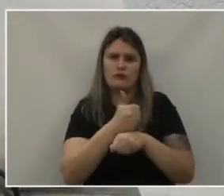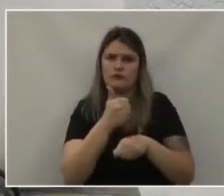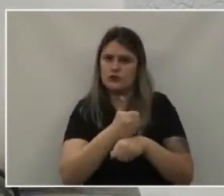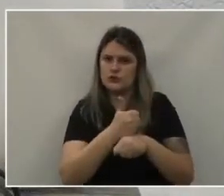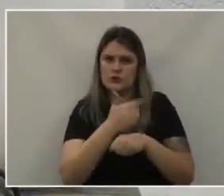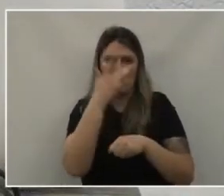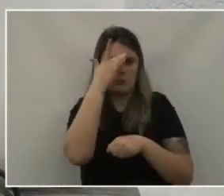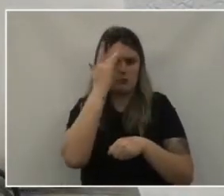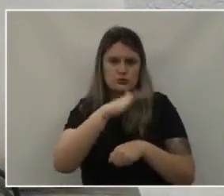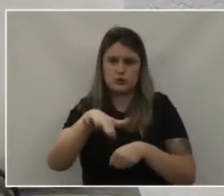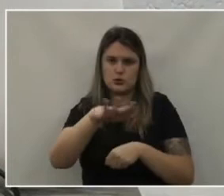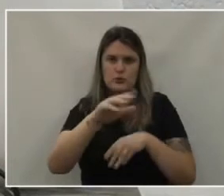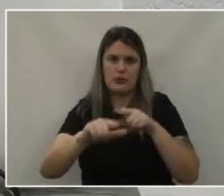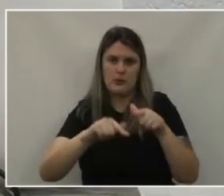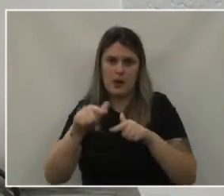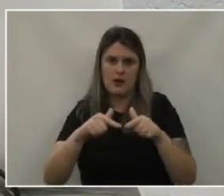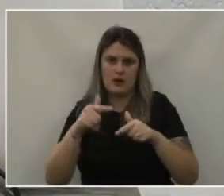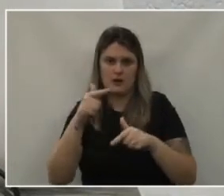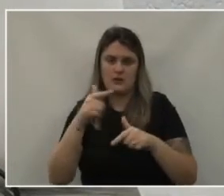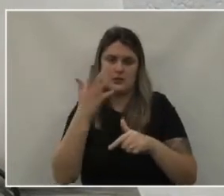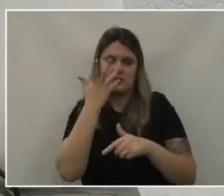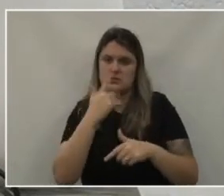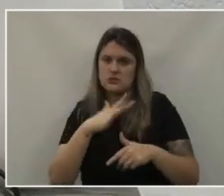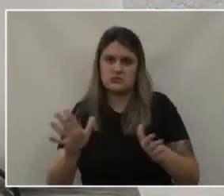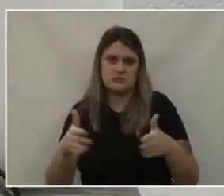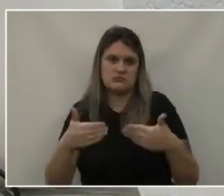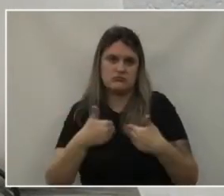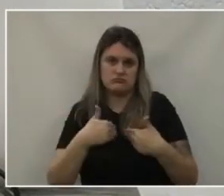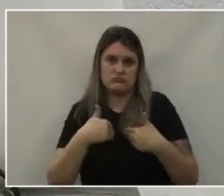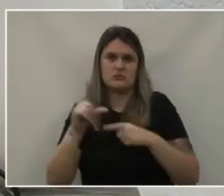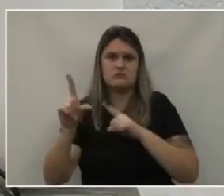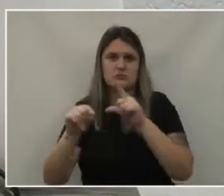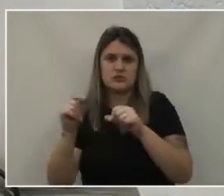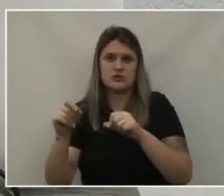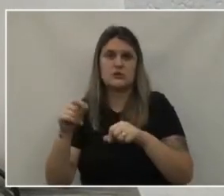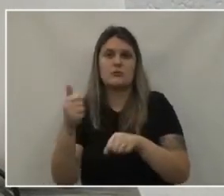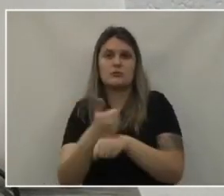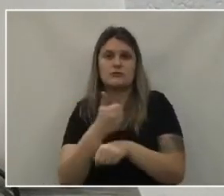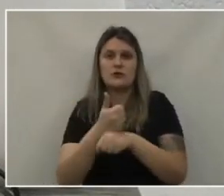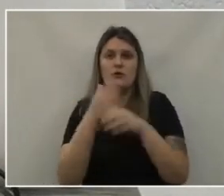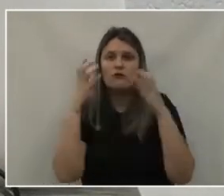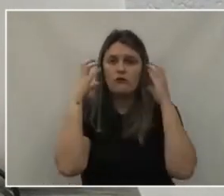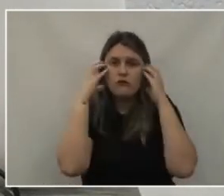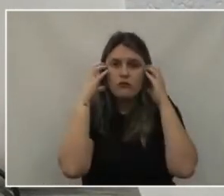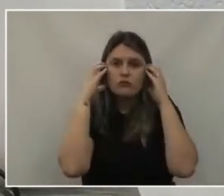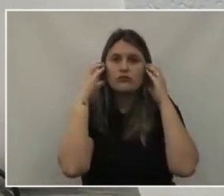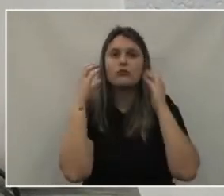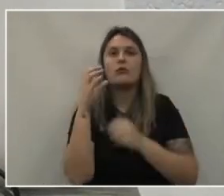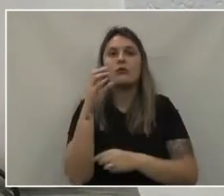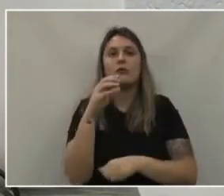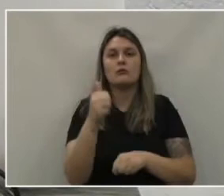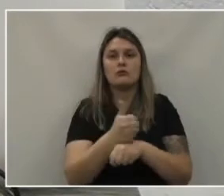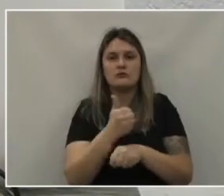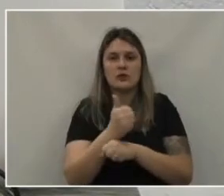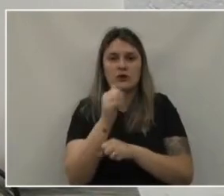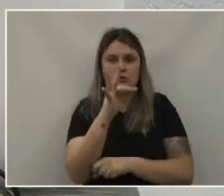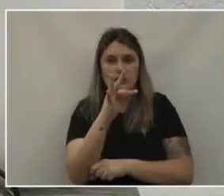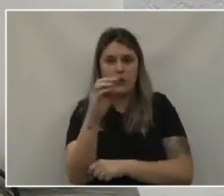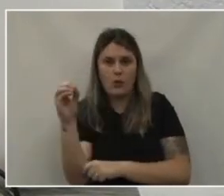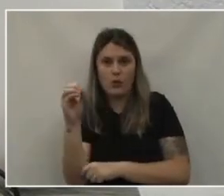Igualmente, solicitamos profissionais da área de fonoaudiologia, terapia ocupacional